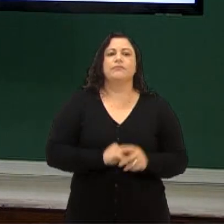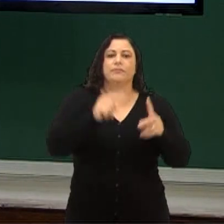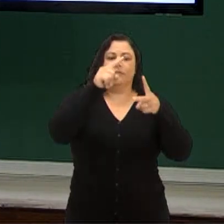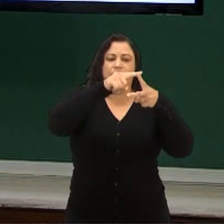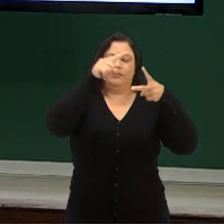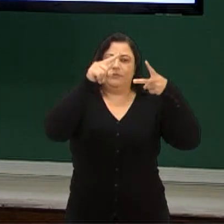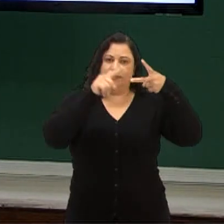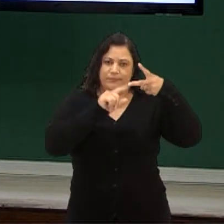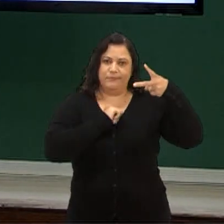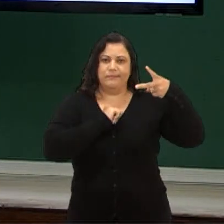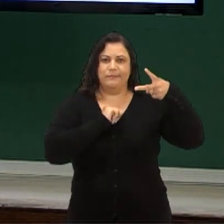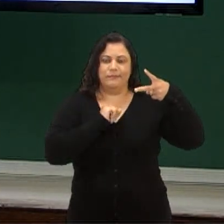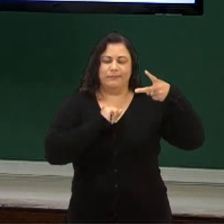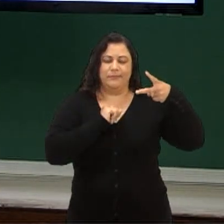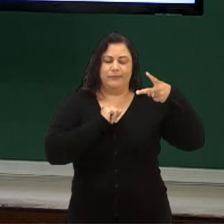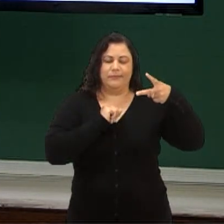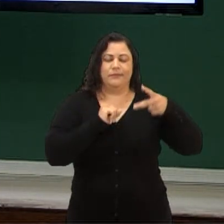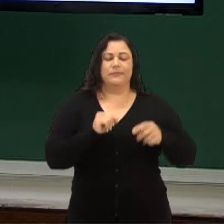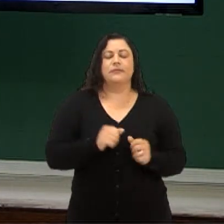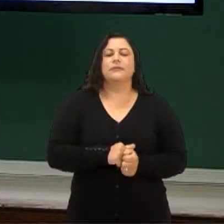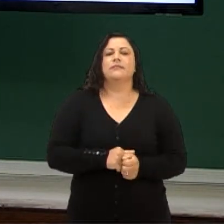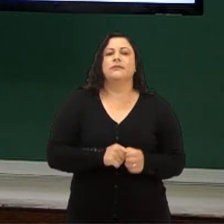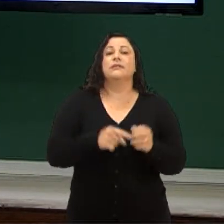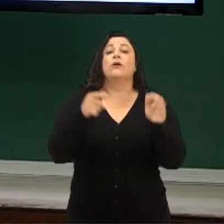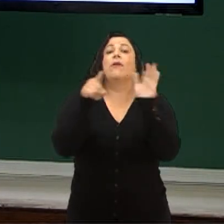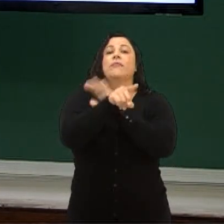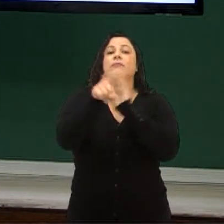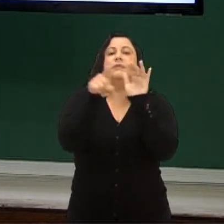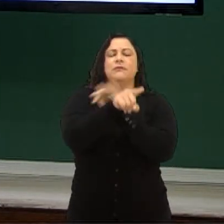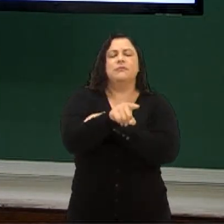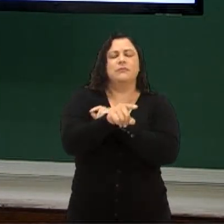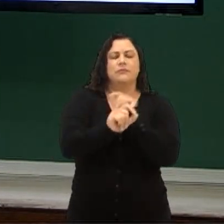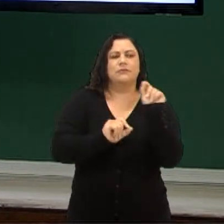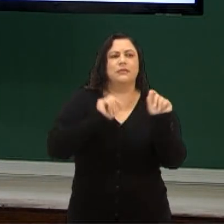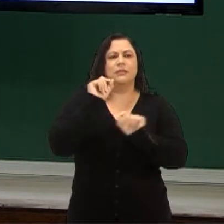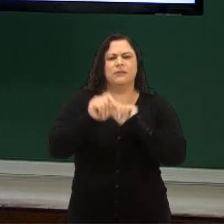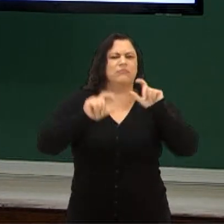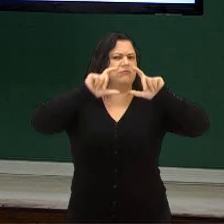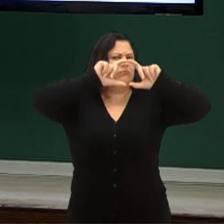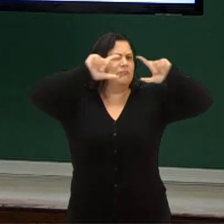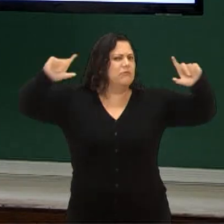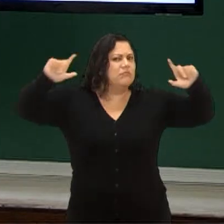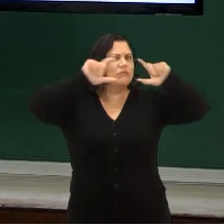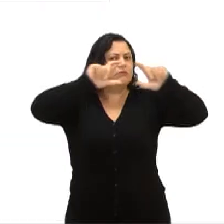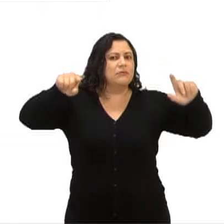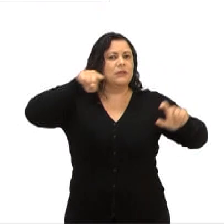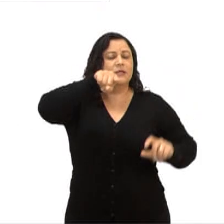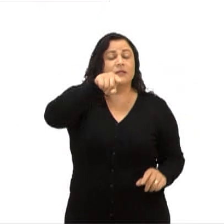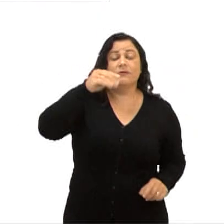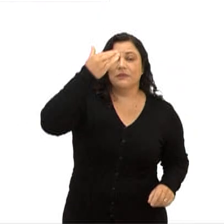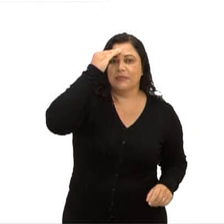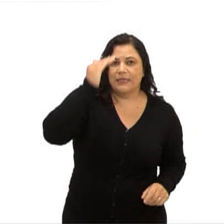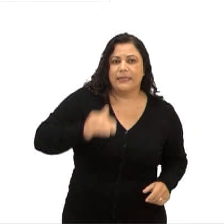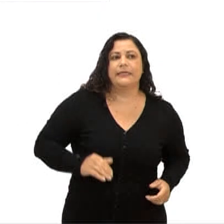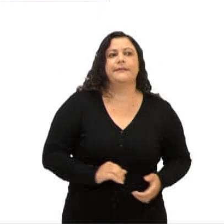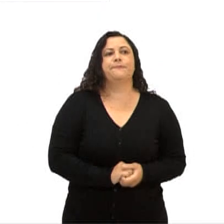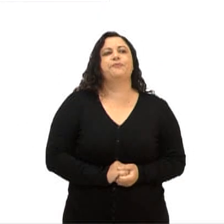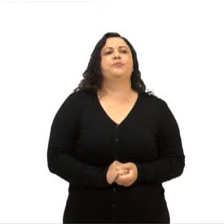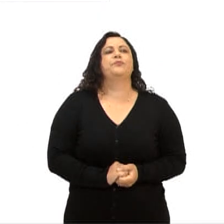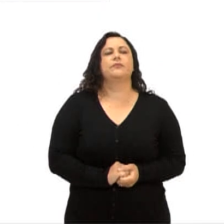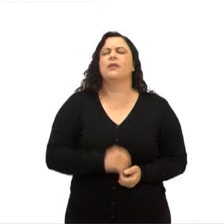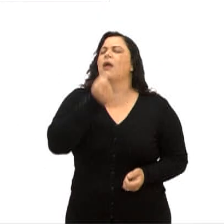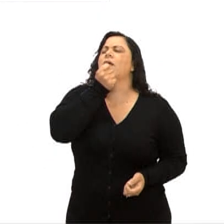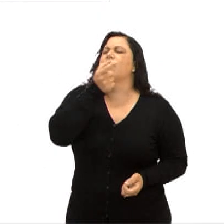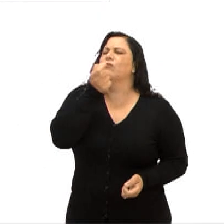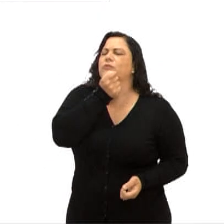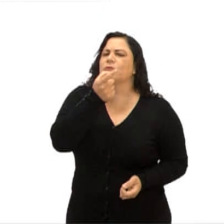certo? Vamos para o nosso primeiro quiz, vamos ver se vocês entenderam alguns trechinhos desta tirinha aqui, meus amigos. Quando há o efeito de humor na